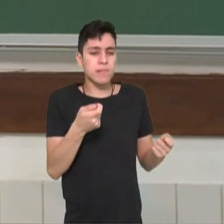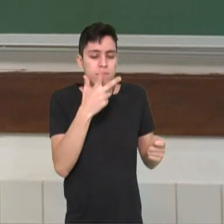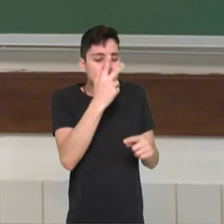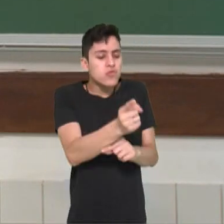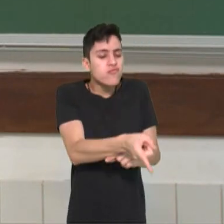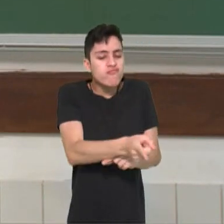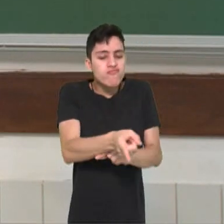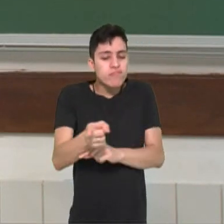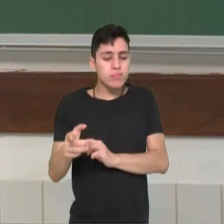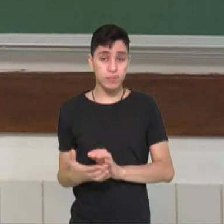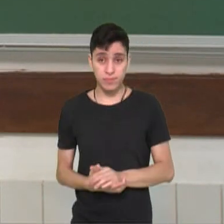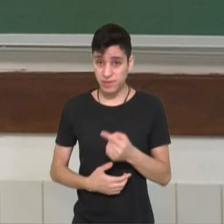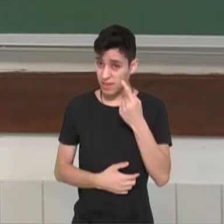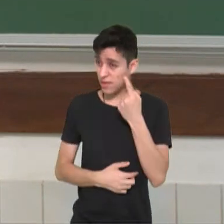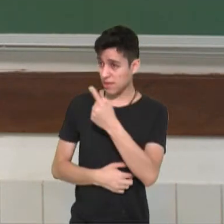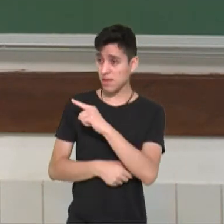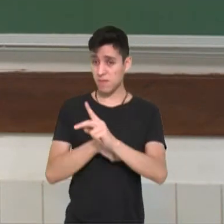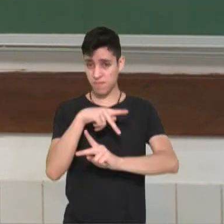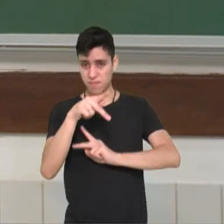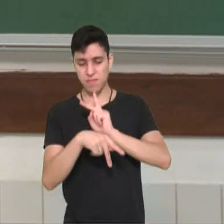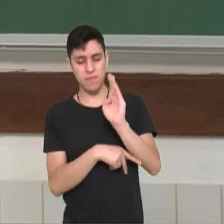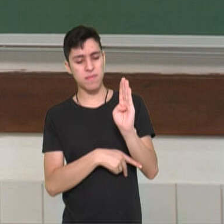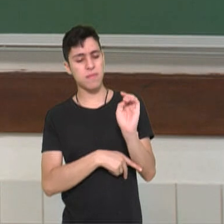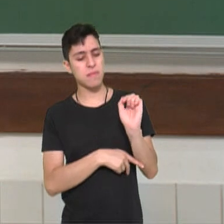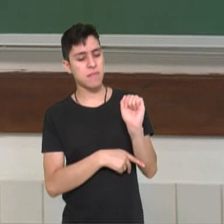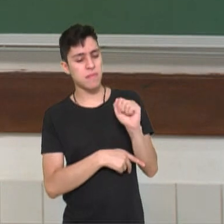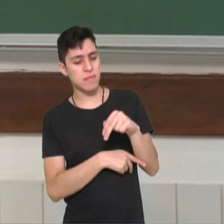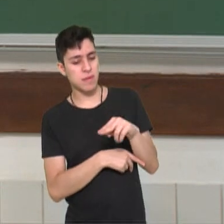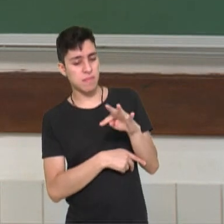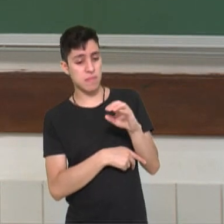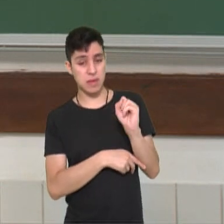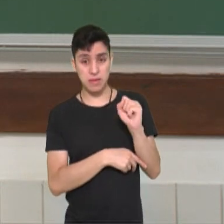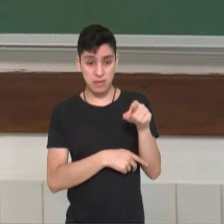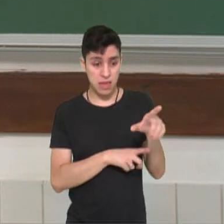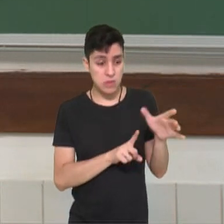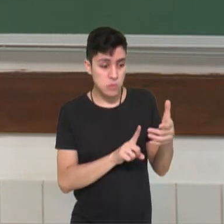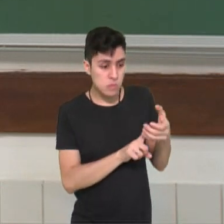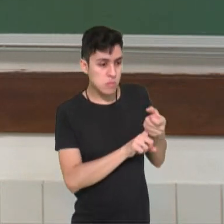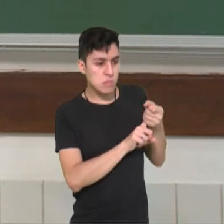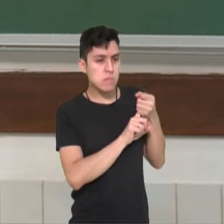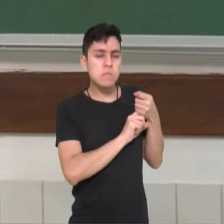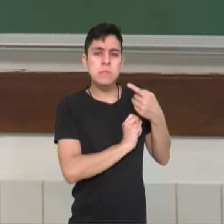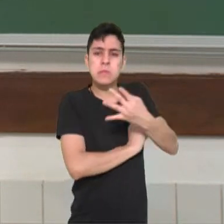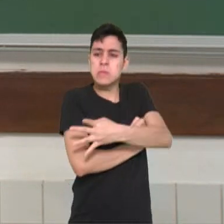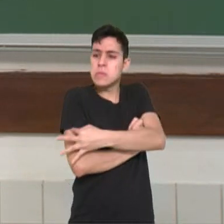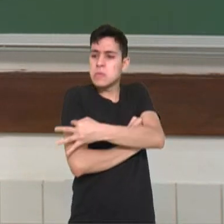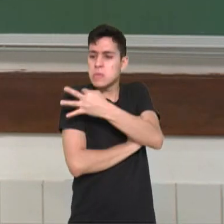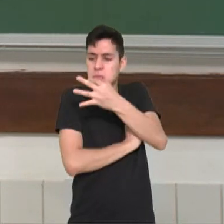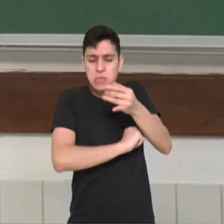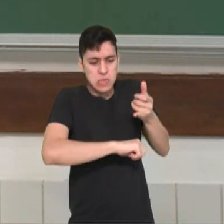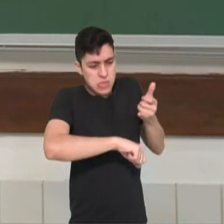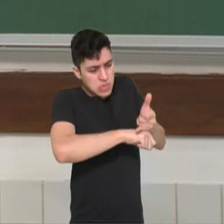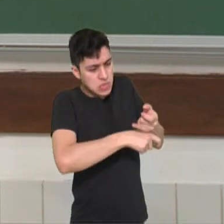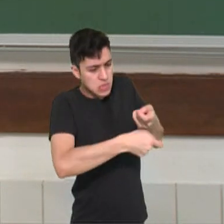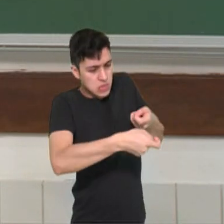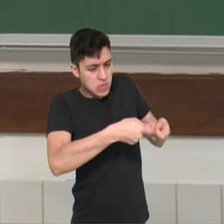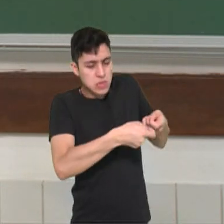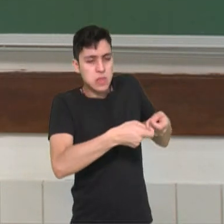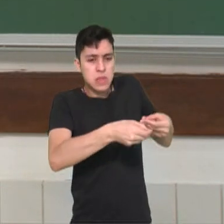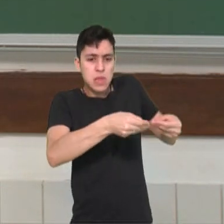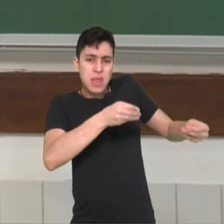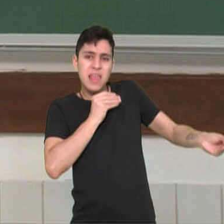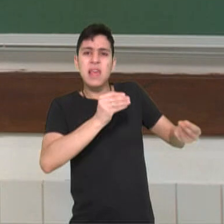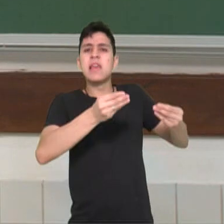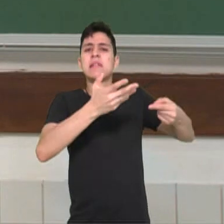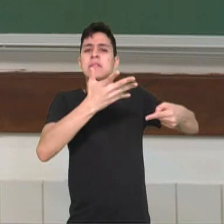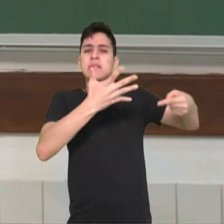destaques, né, dos bantus é que eles tinham domínios de técnicas apuradíssimas de metalurgia. Isso vai acabar trazendo